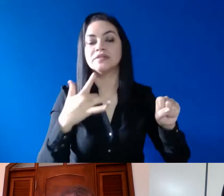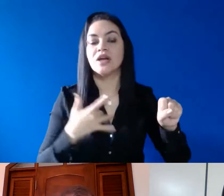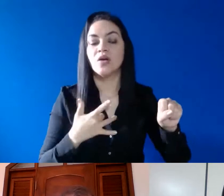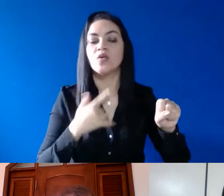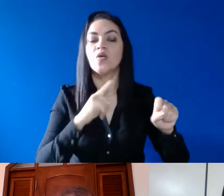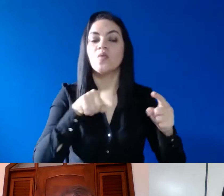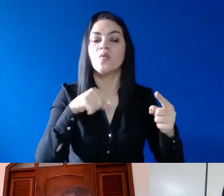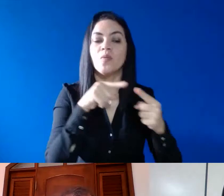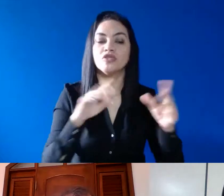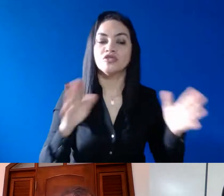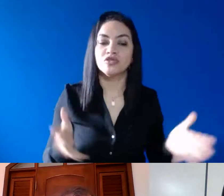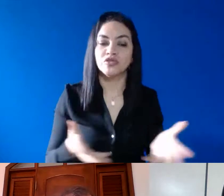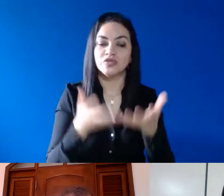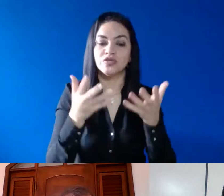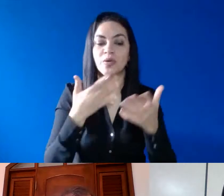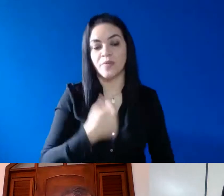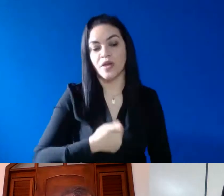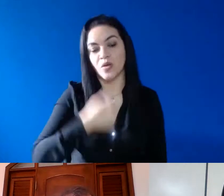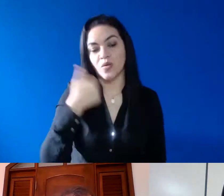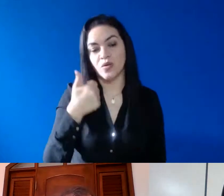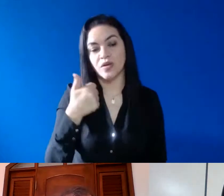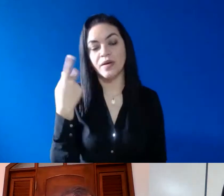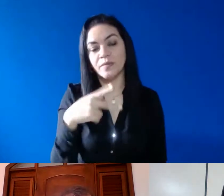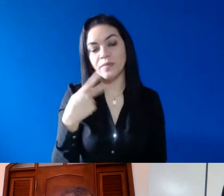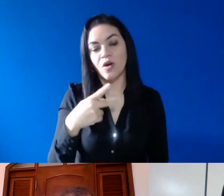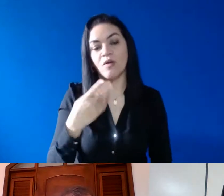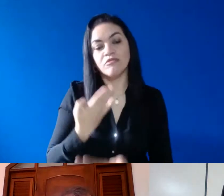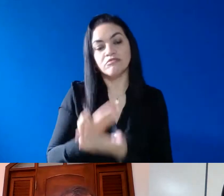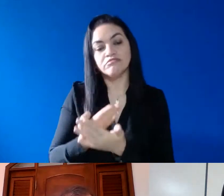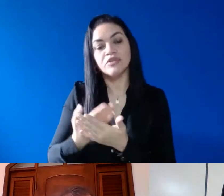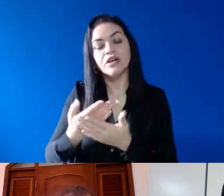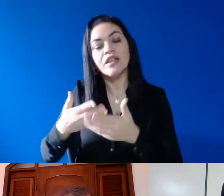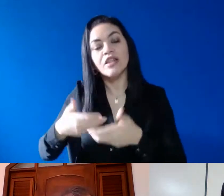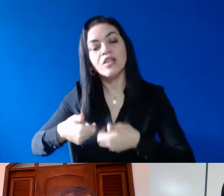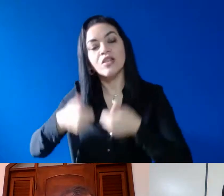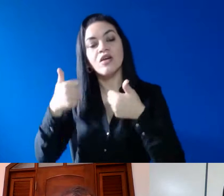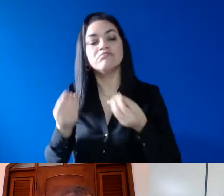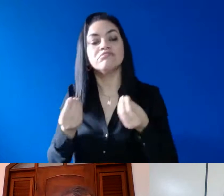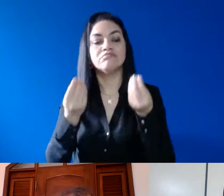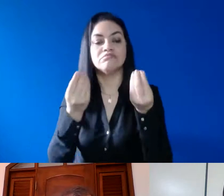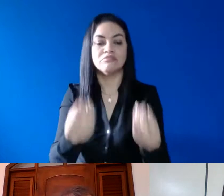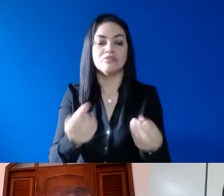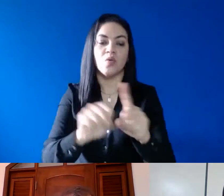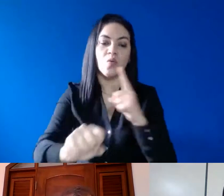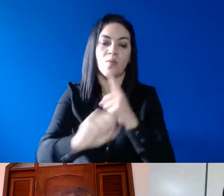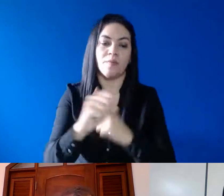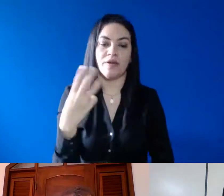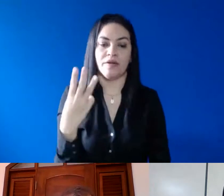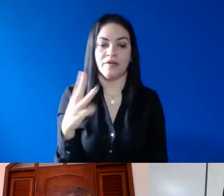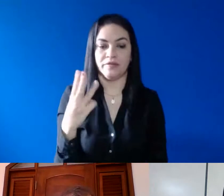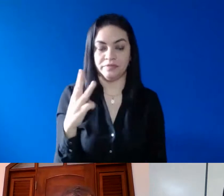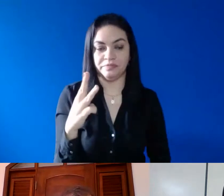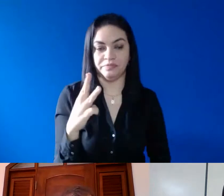de contribuir à melhoria da qualidade dos serviços públicos ofertados à sociedade maranhense.